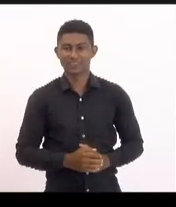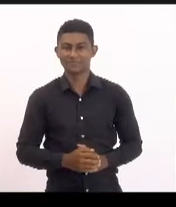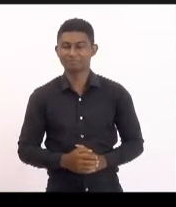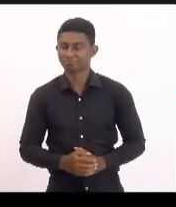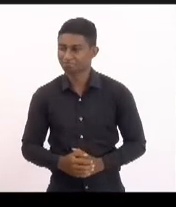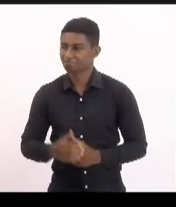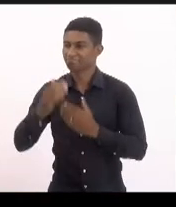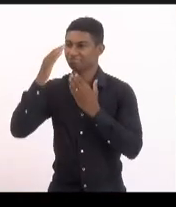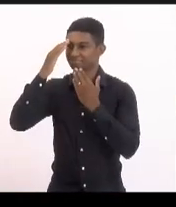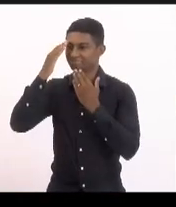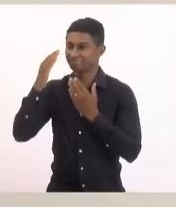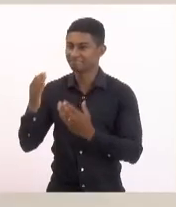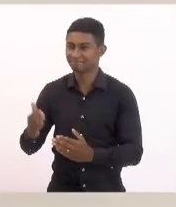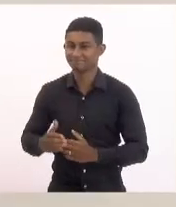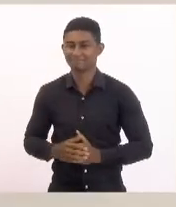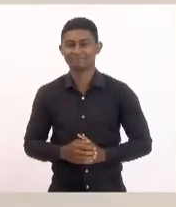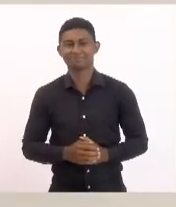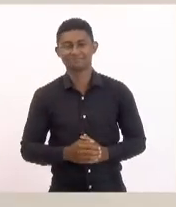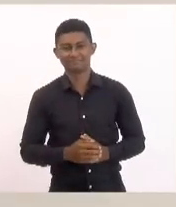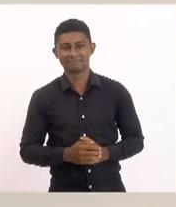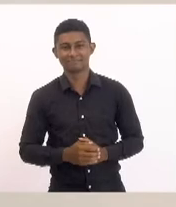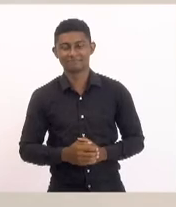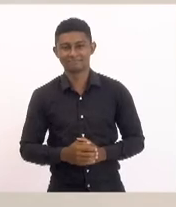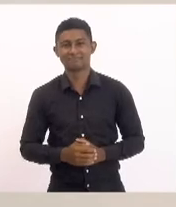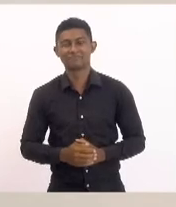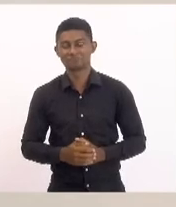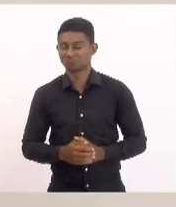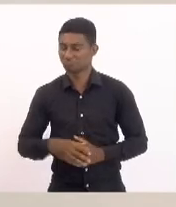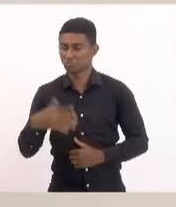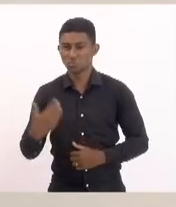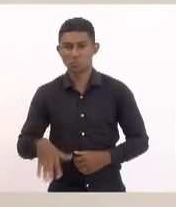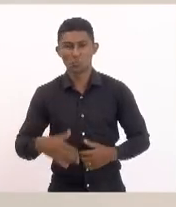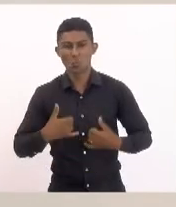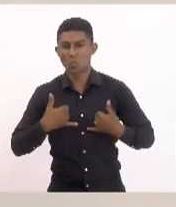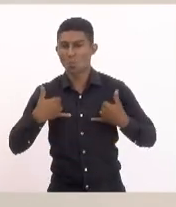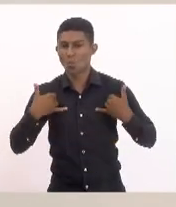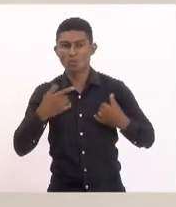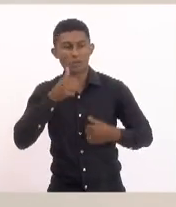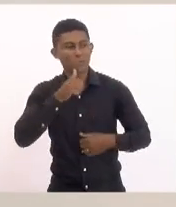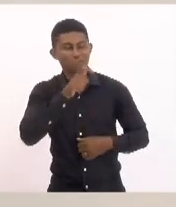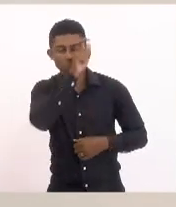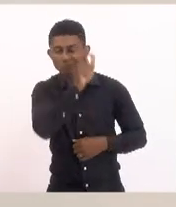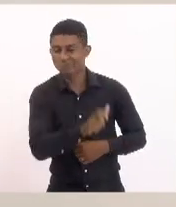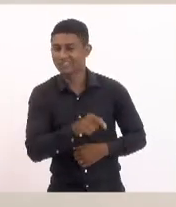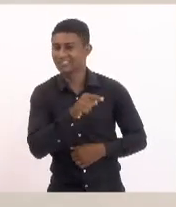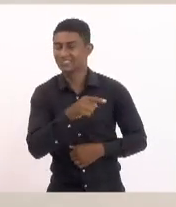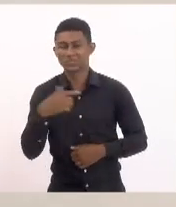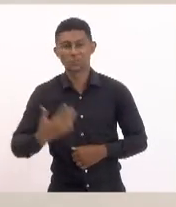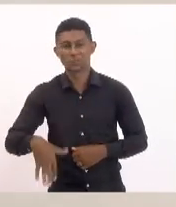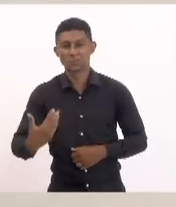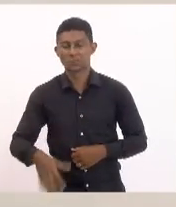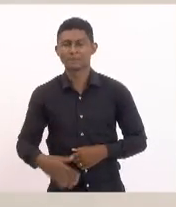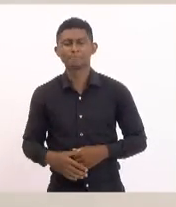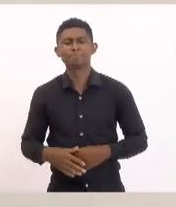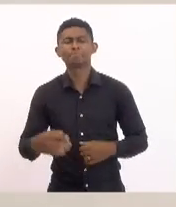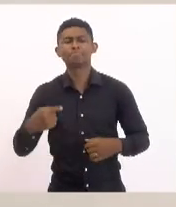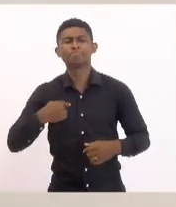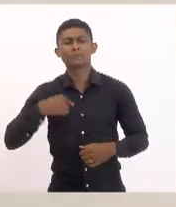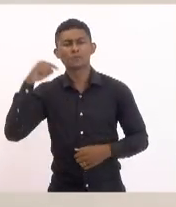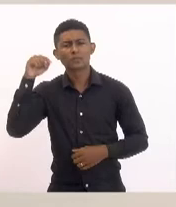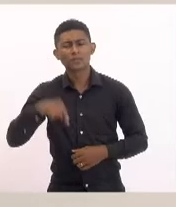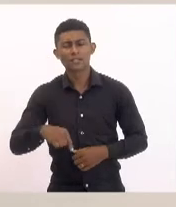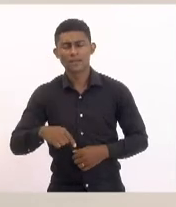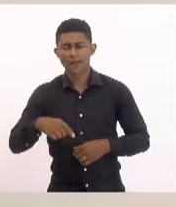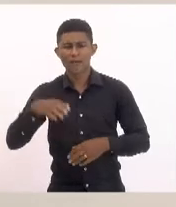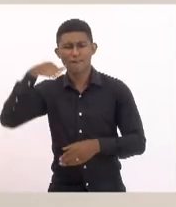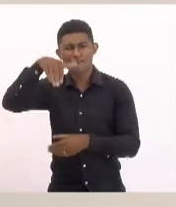querida. Sempre uma honra, Zezé Mota, Zezé Mota, né? É, eu vou fazer uma breve declaração de voto